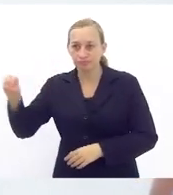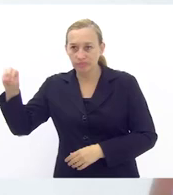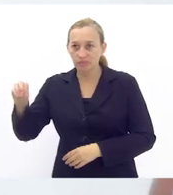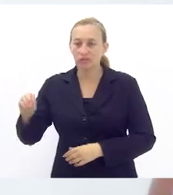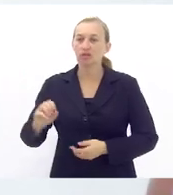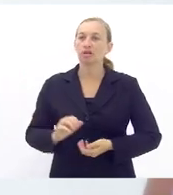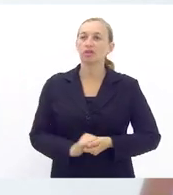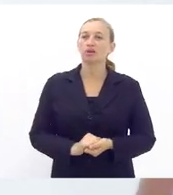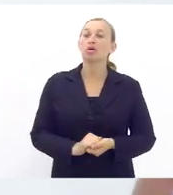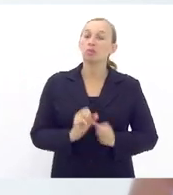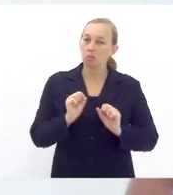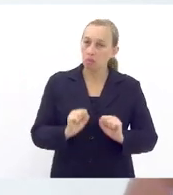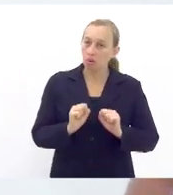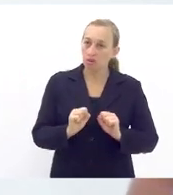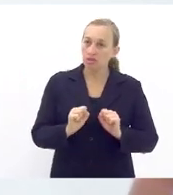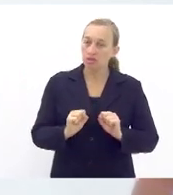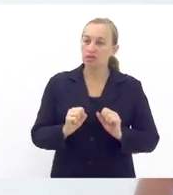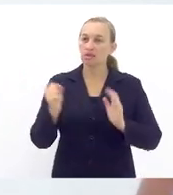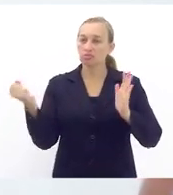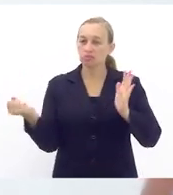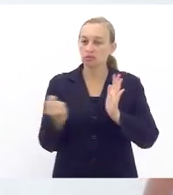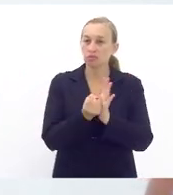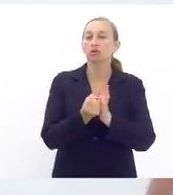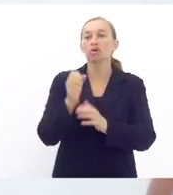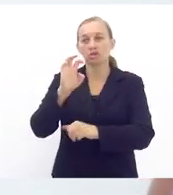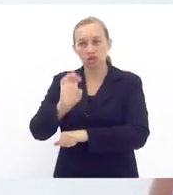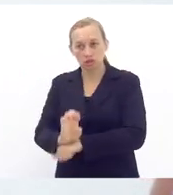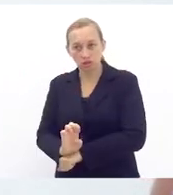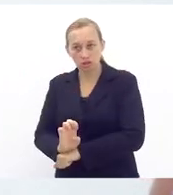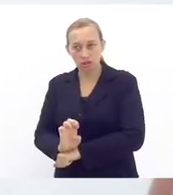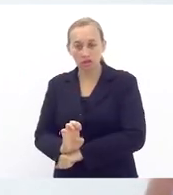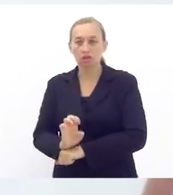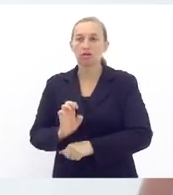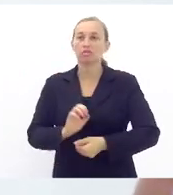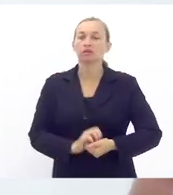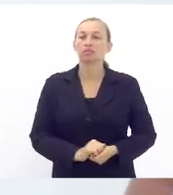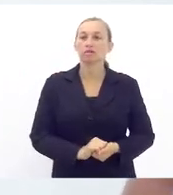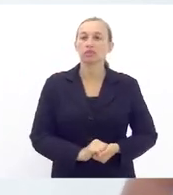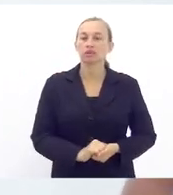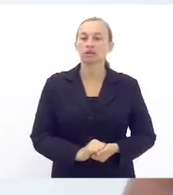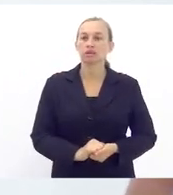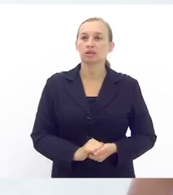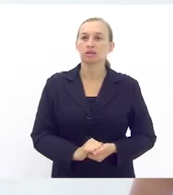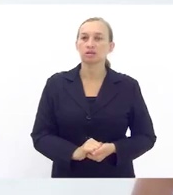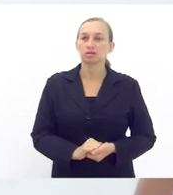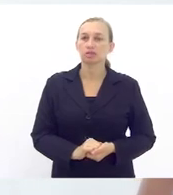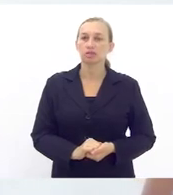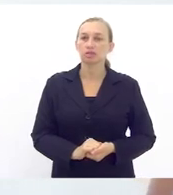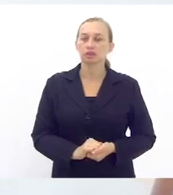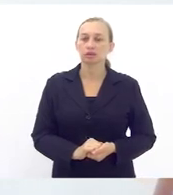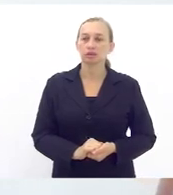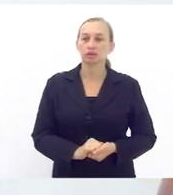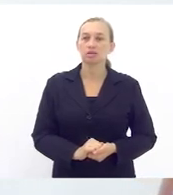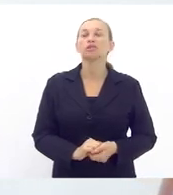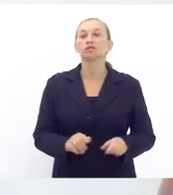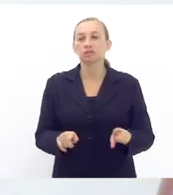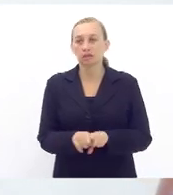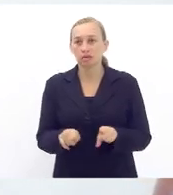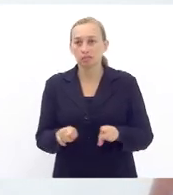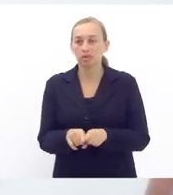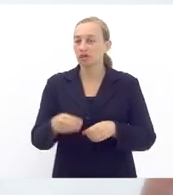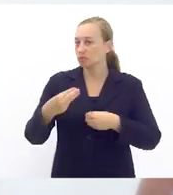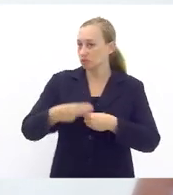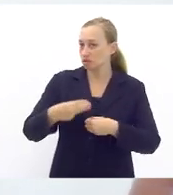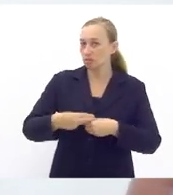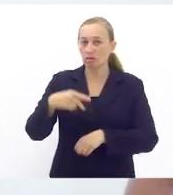que pode ser Estadual no caso imepac o casal não é tombado em nível estadual e tem o tombamento Municipal aqui no